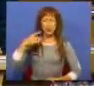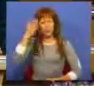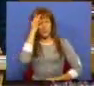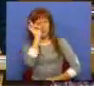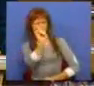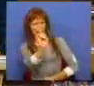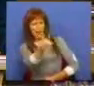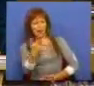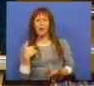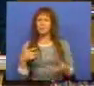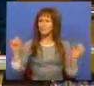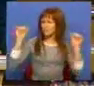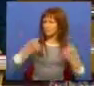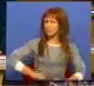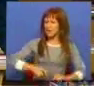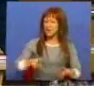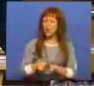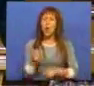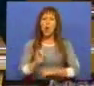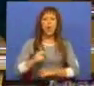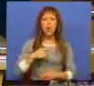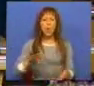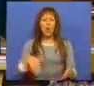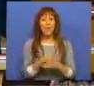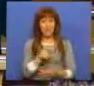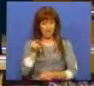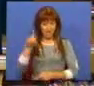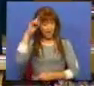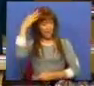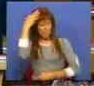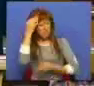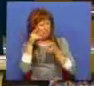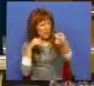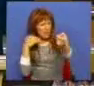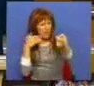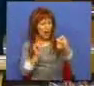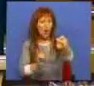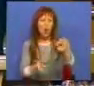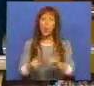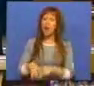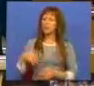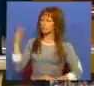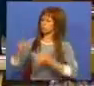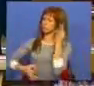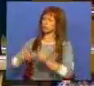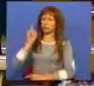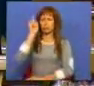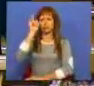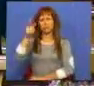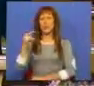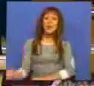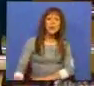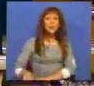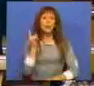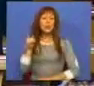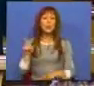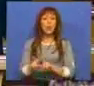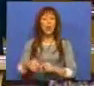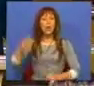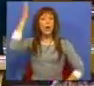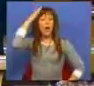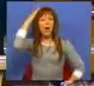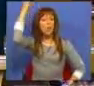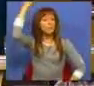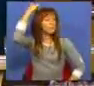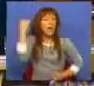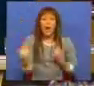valor, muito menos para serem esses juízos emitidos por um tribunal que não seja a